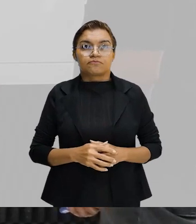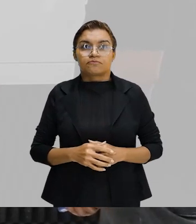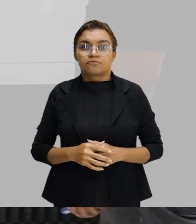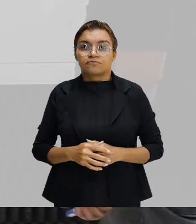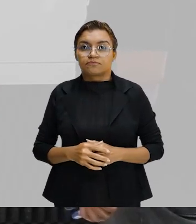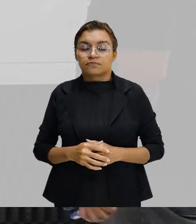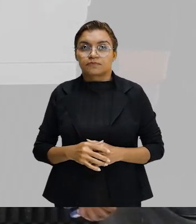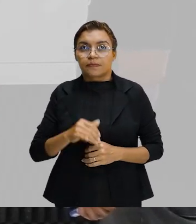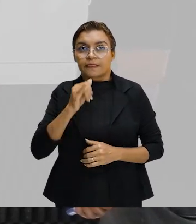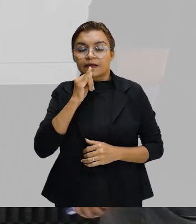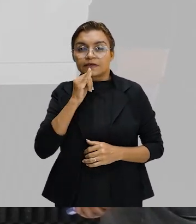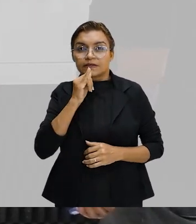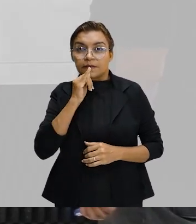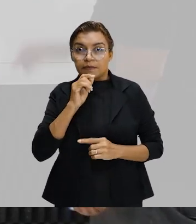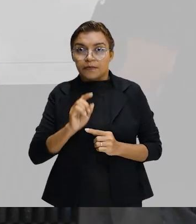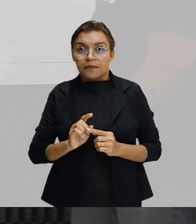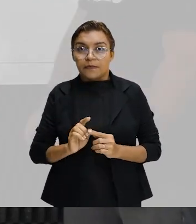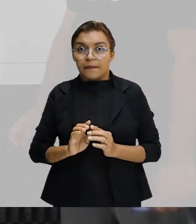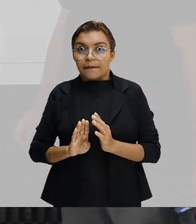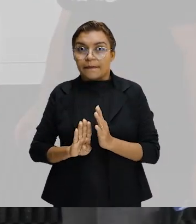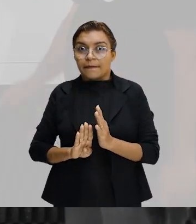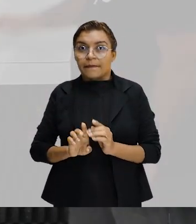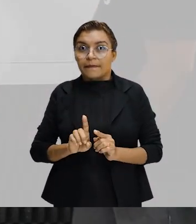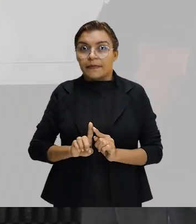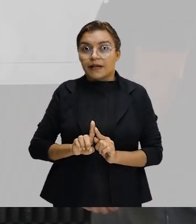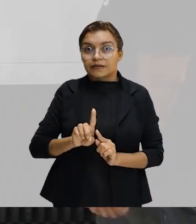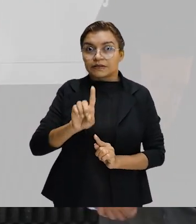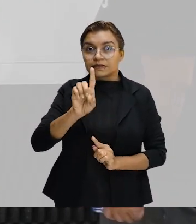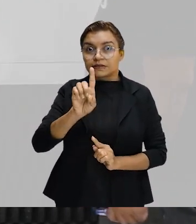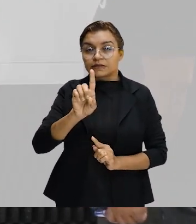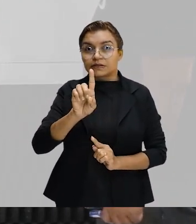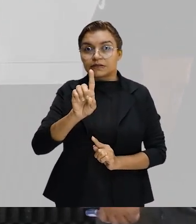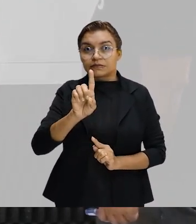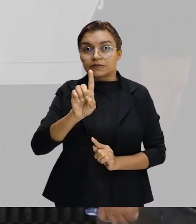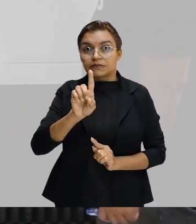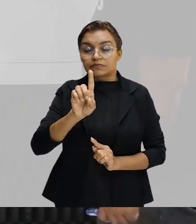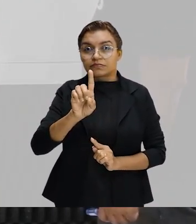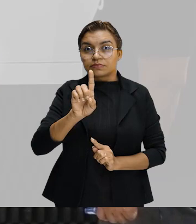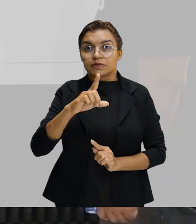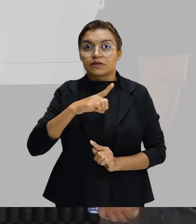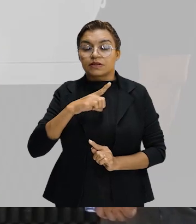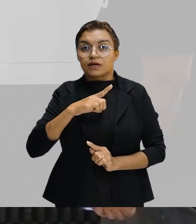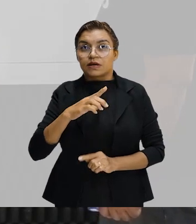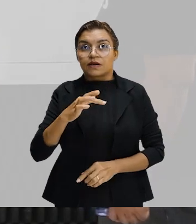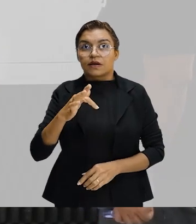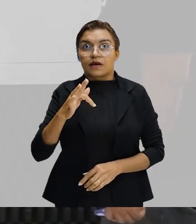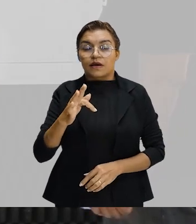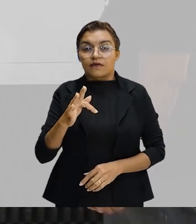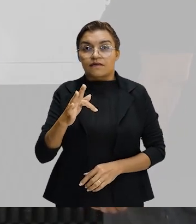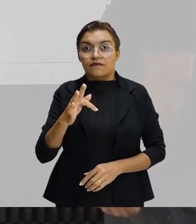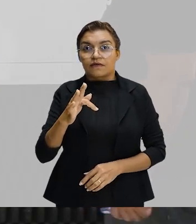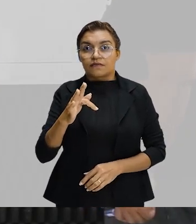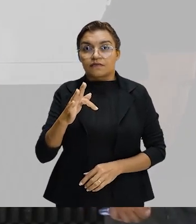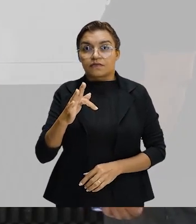E para baixo eu tenho apenas uma. Então eu vou ter aqui, ó, F1,